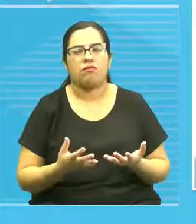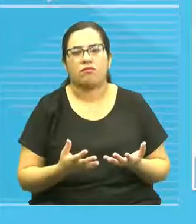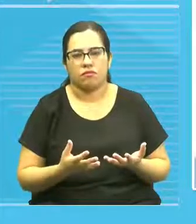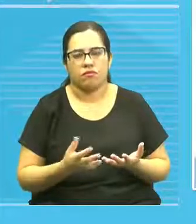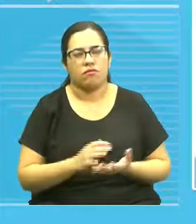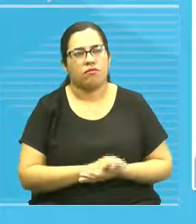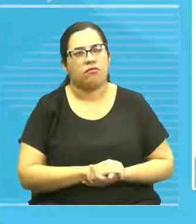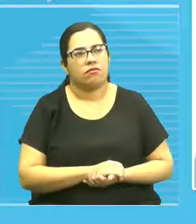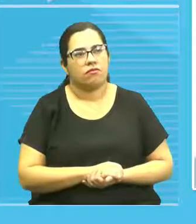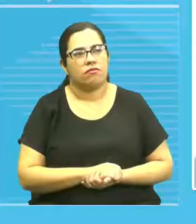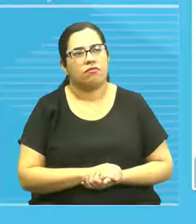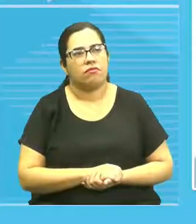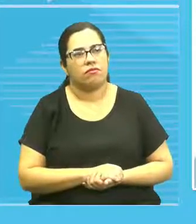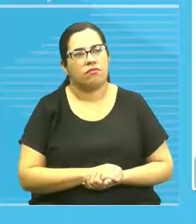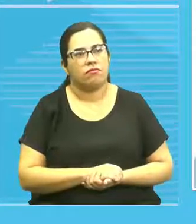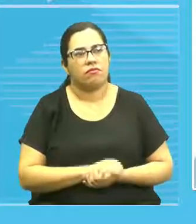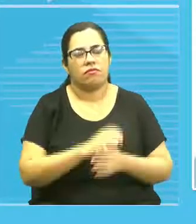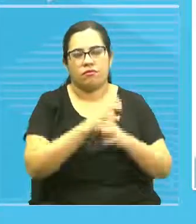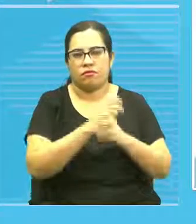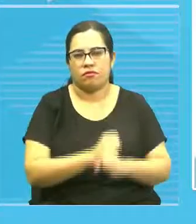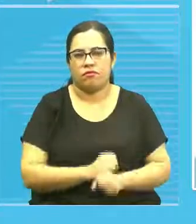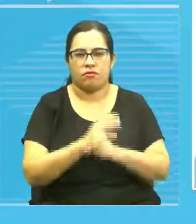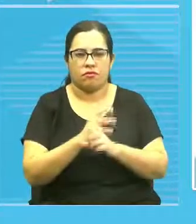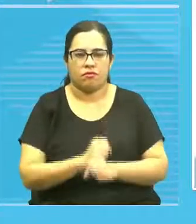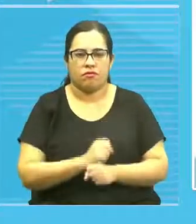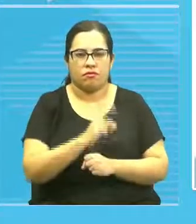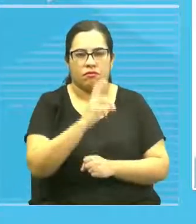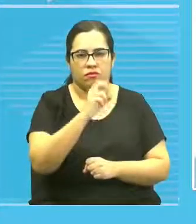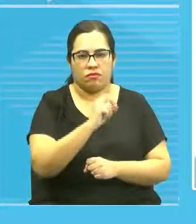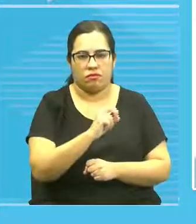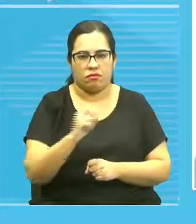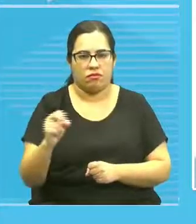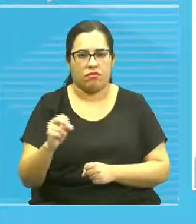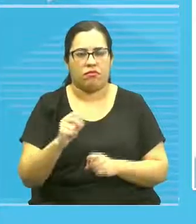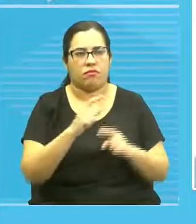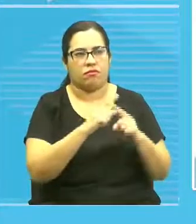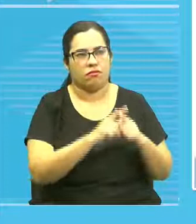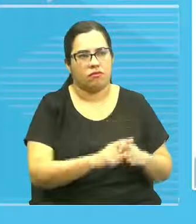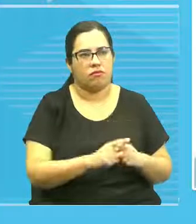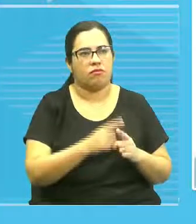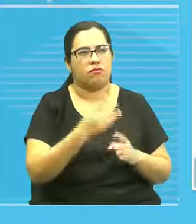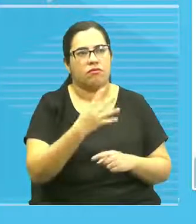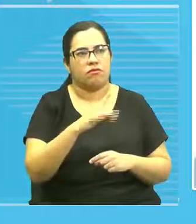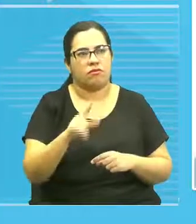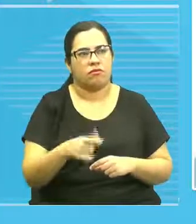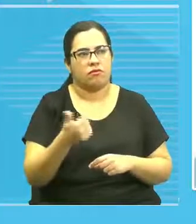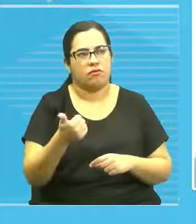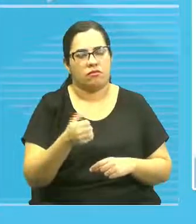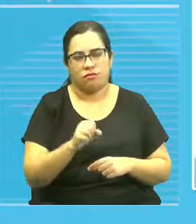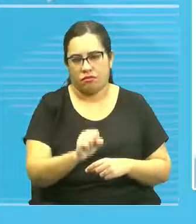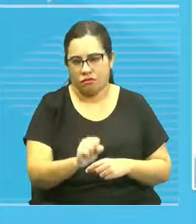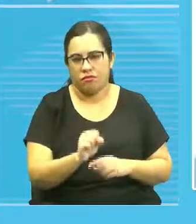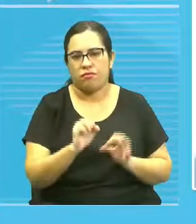sem cintura e calcular 500 vezes 4,18.